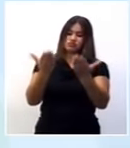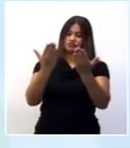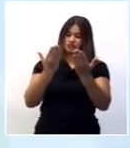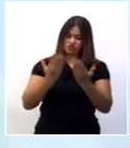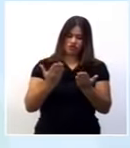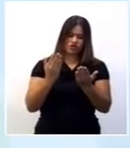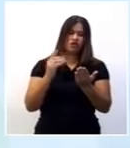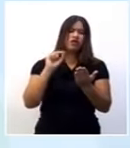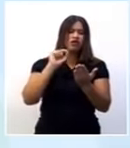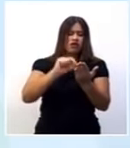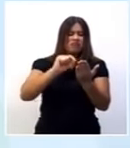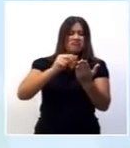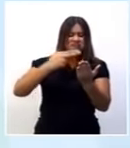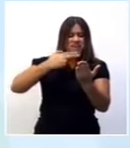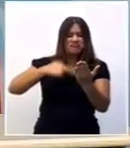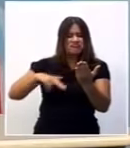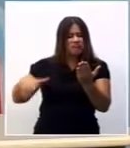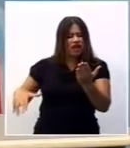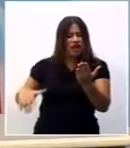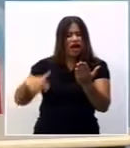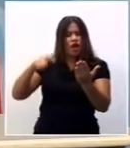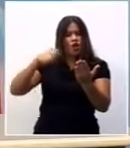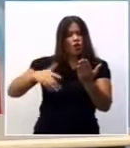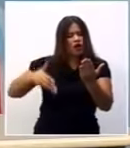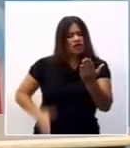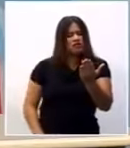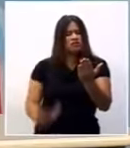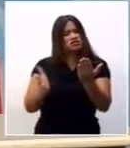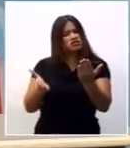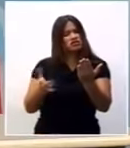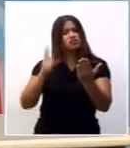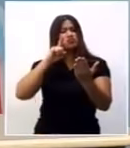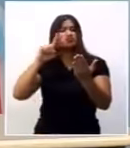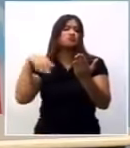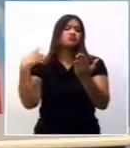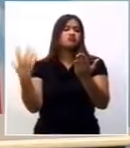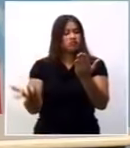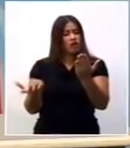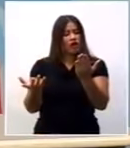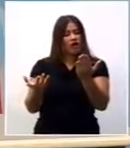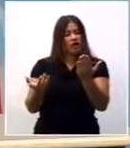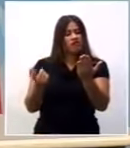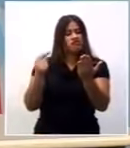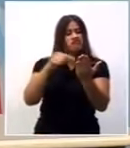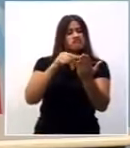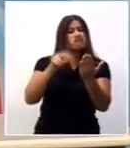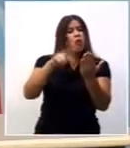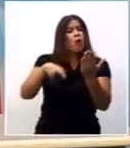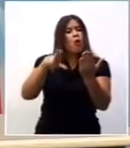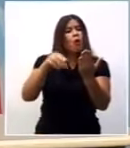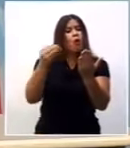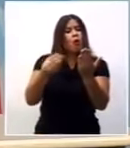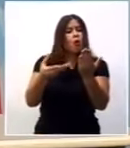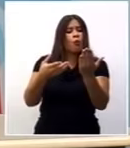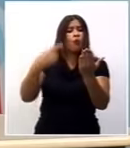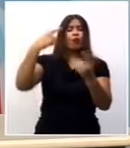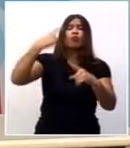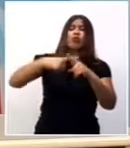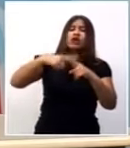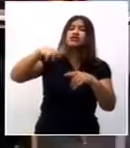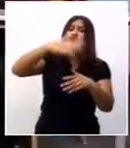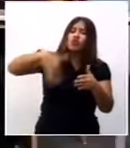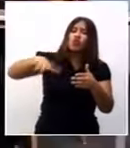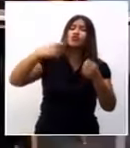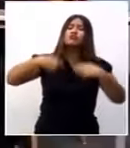Quem era essa criança? Onde nasceu? Quando nasceu? Qual é a finalidade desse documento? Por que todo mundo tem que ter uma certidão de nascimento